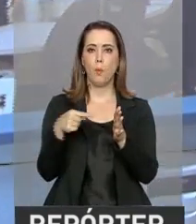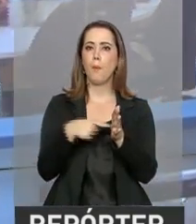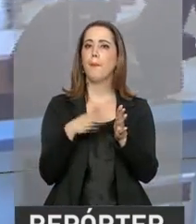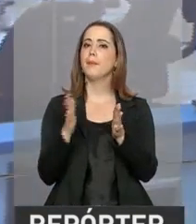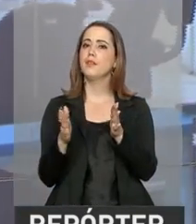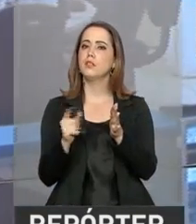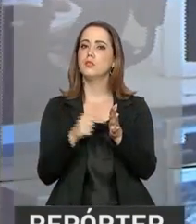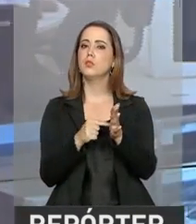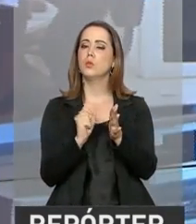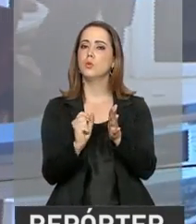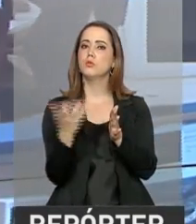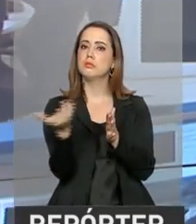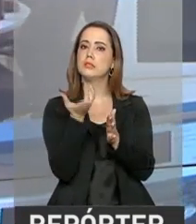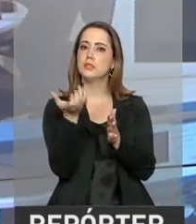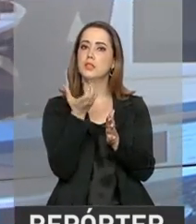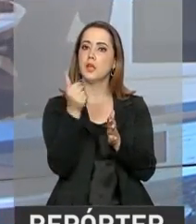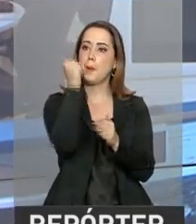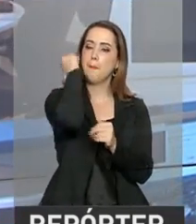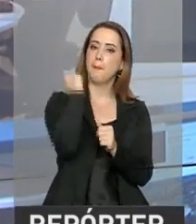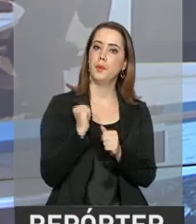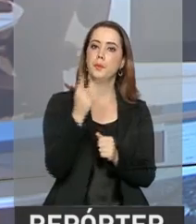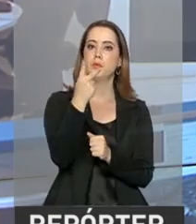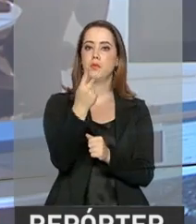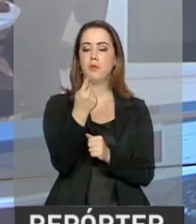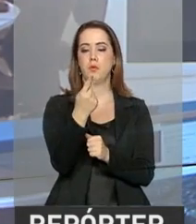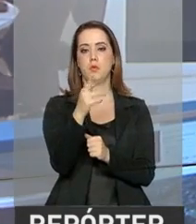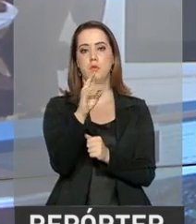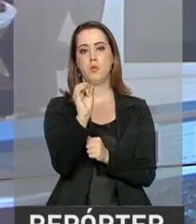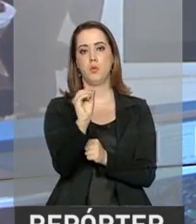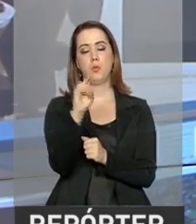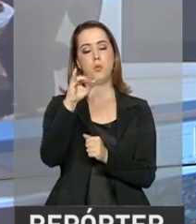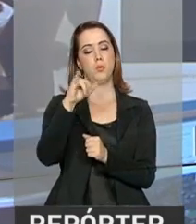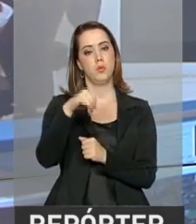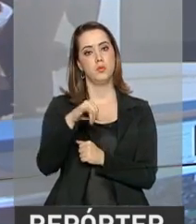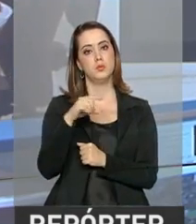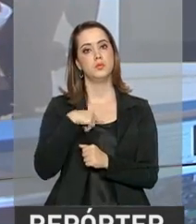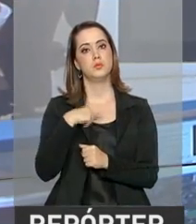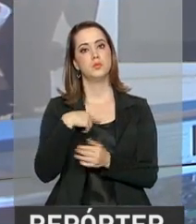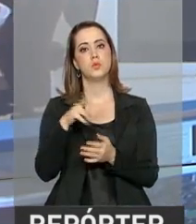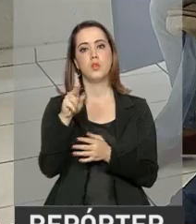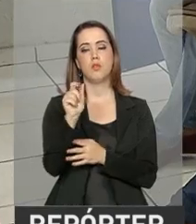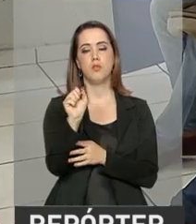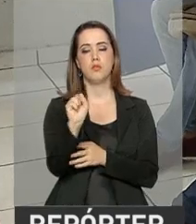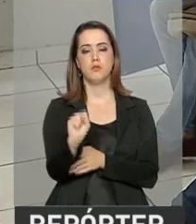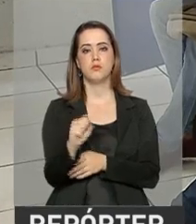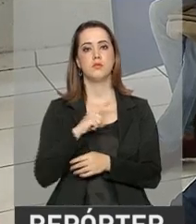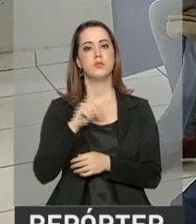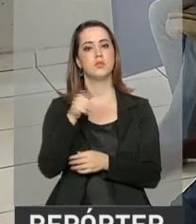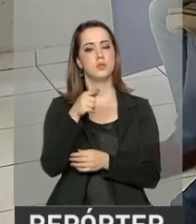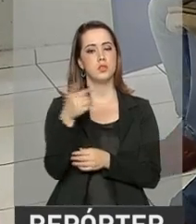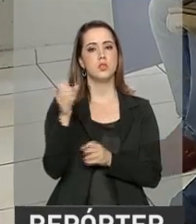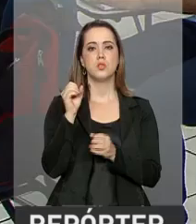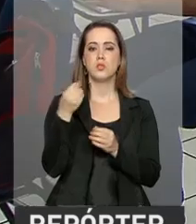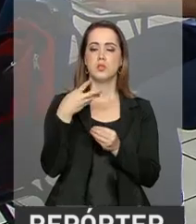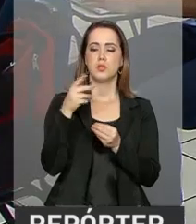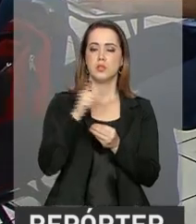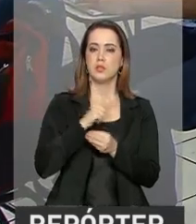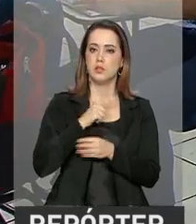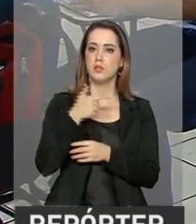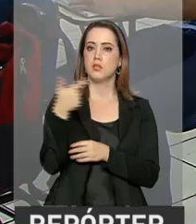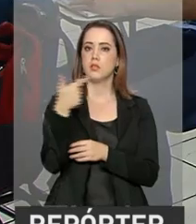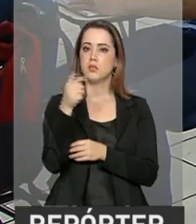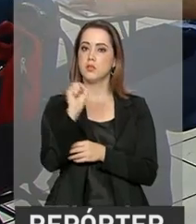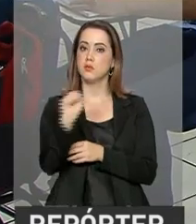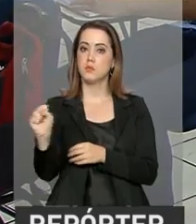em conseguir bolsas do programa universidade para todos o prouni as vagas são remanescentes do 2º semestre a